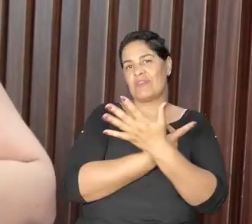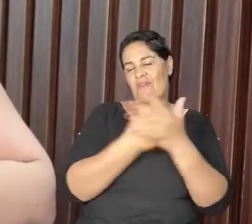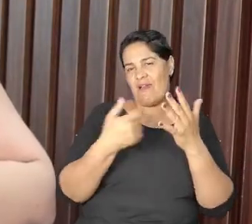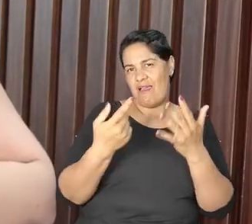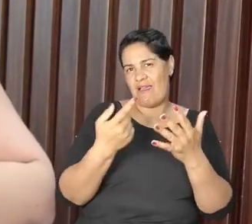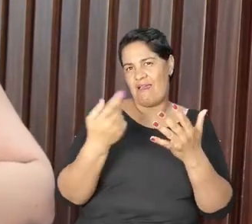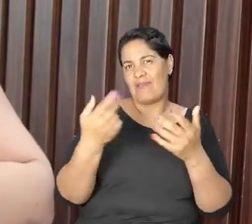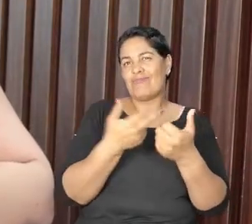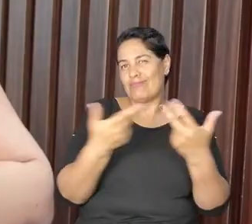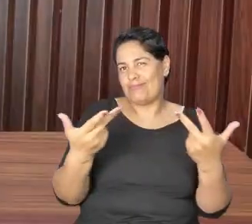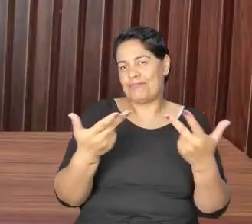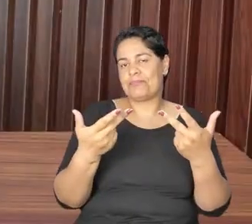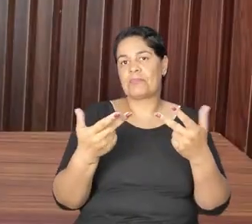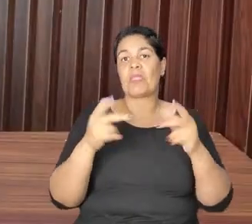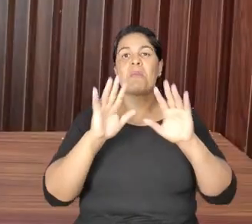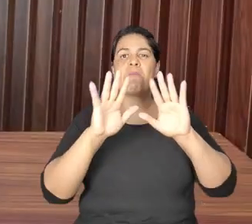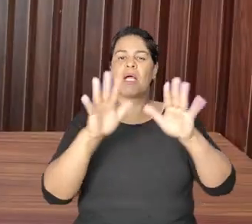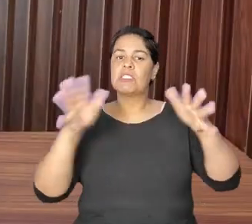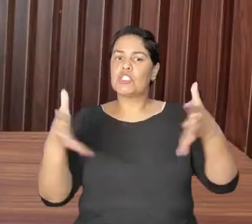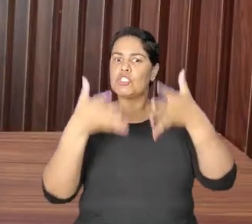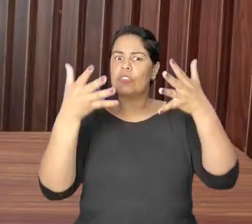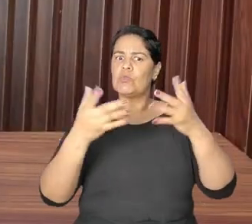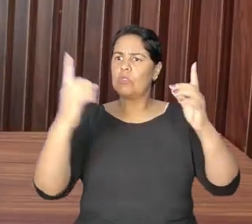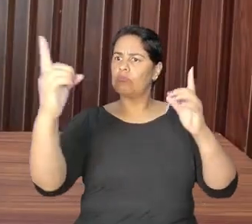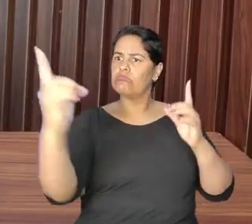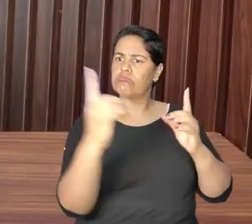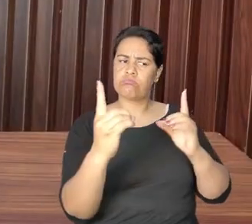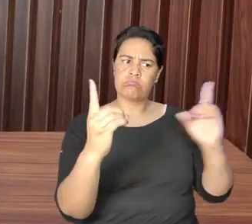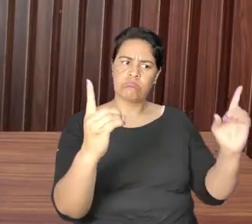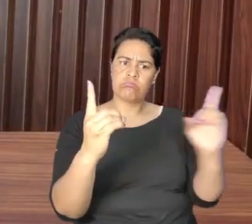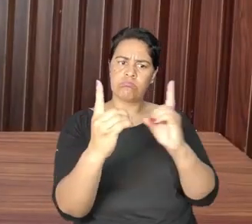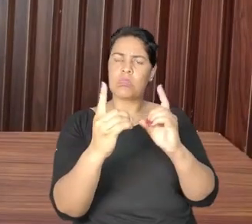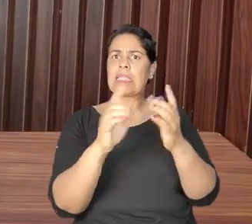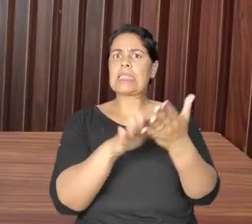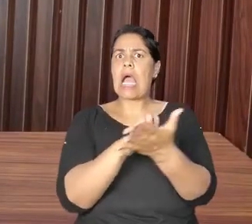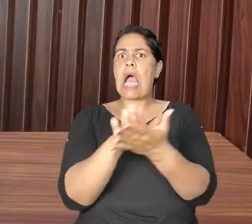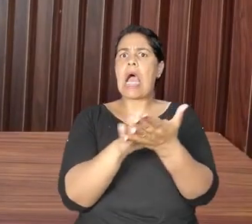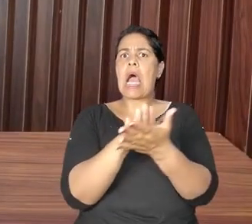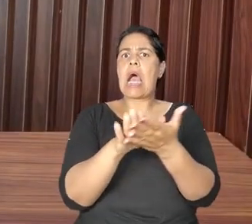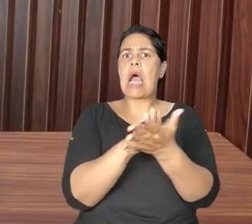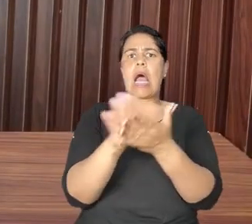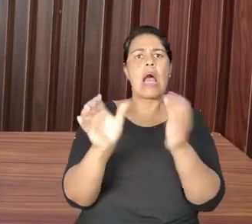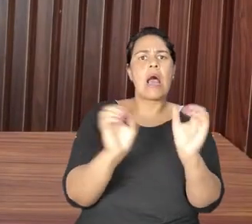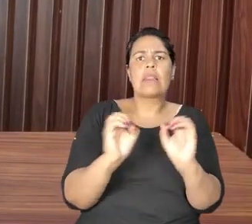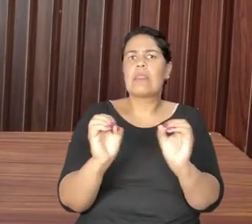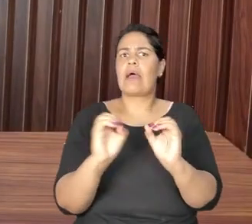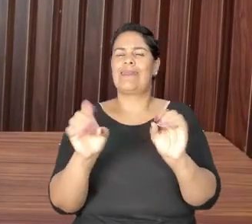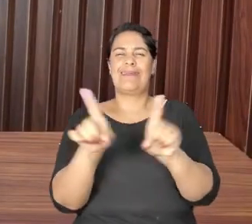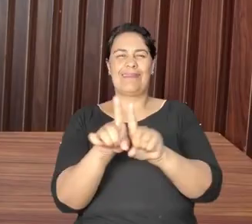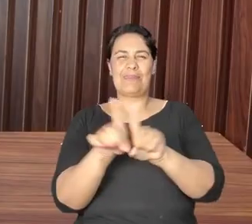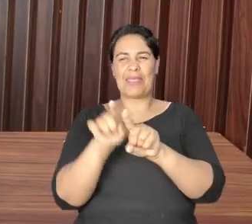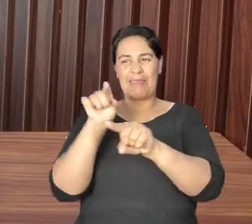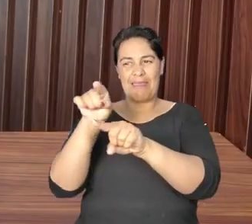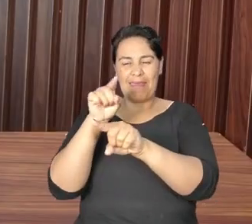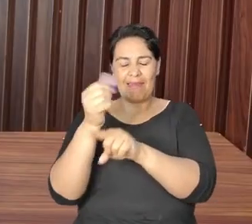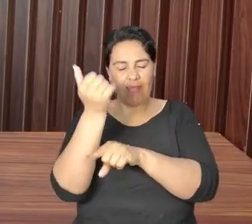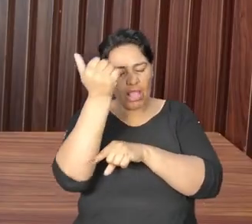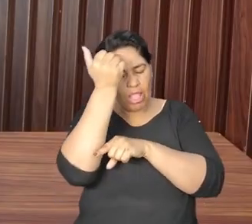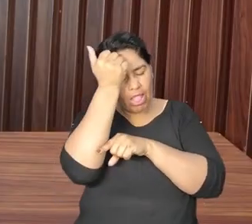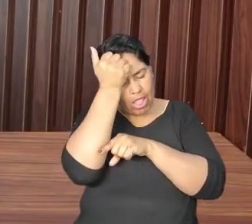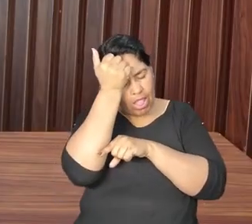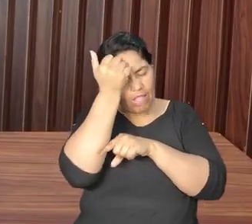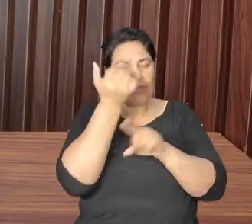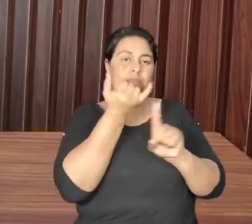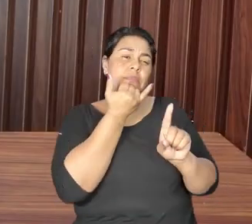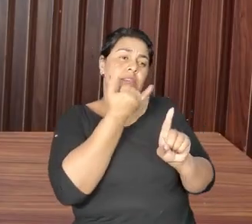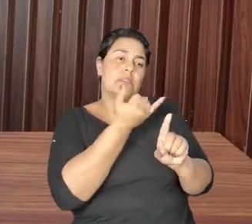publicizar o mal que foi feito. Não se estimula nenhuma relação ou aproximação entre a vítima e o ofensor, e muito